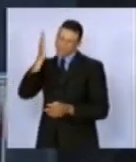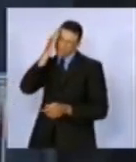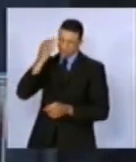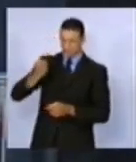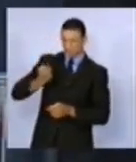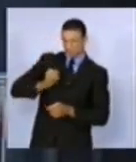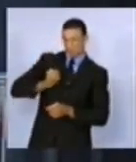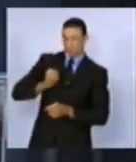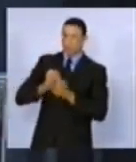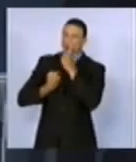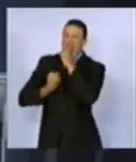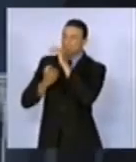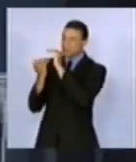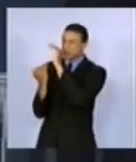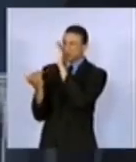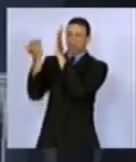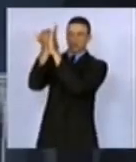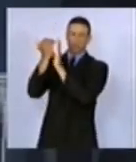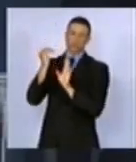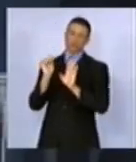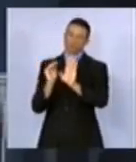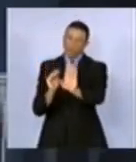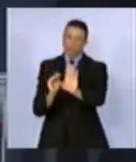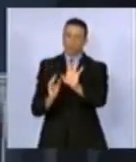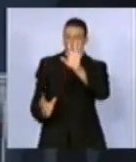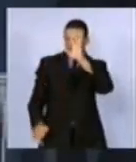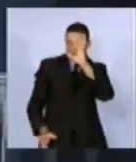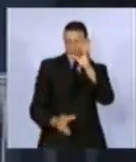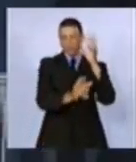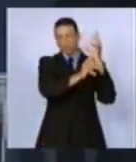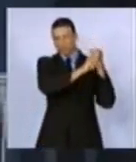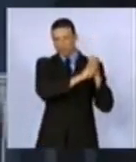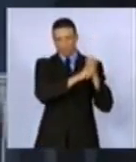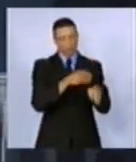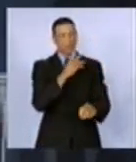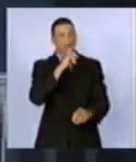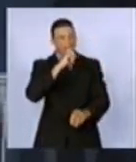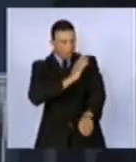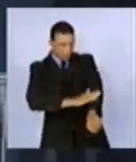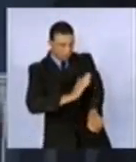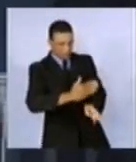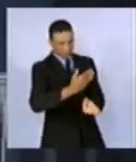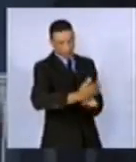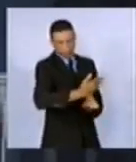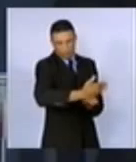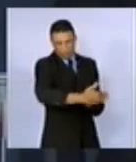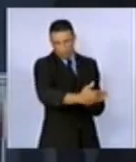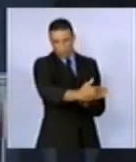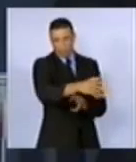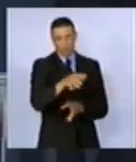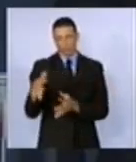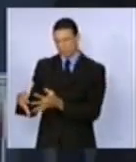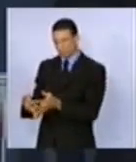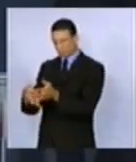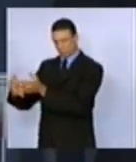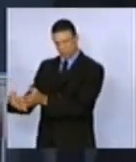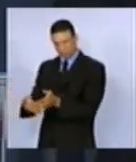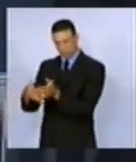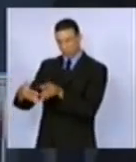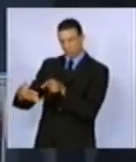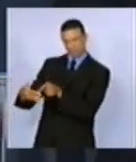superestimado mas se a gente quiser na totalidade colea crua no Estado de São Paulo esse vai ser o número de máquinas necessários para que